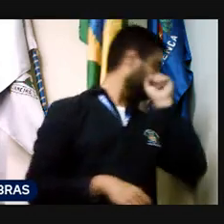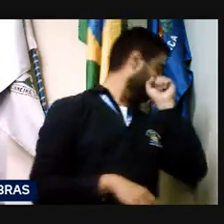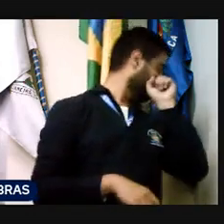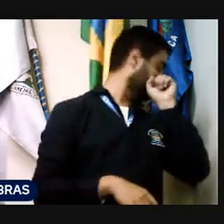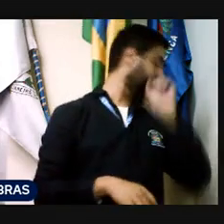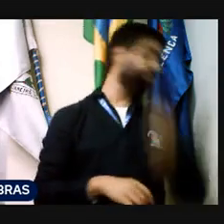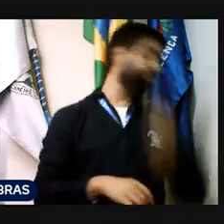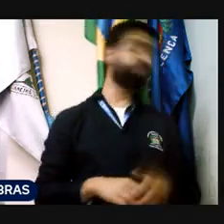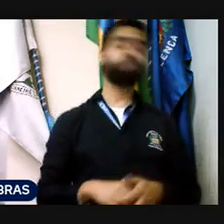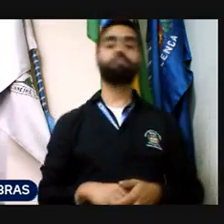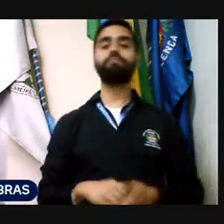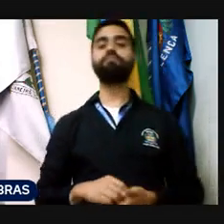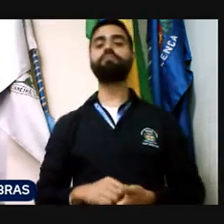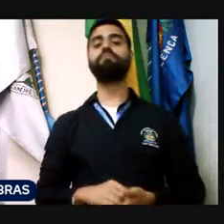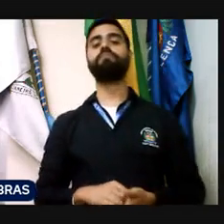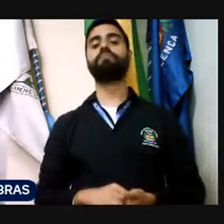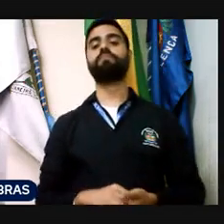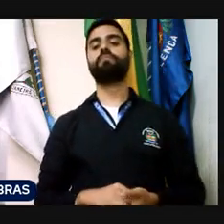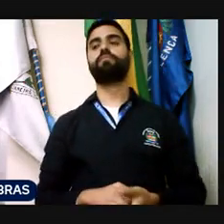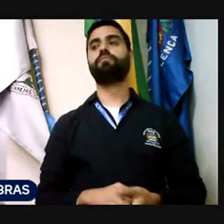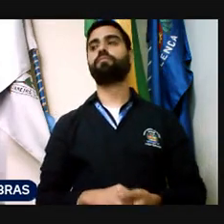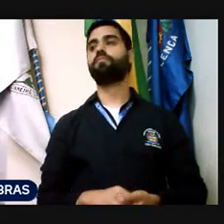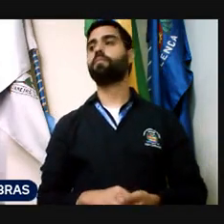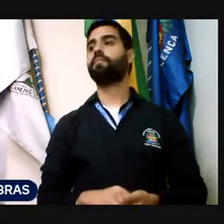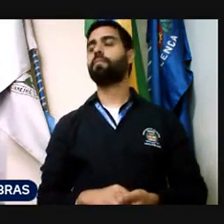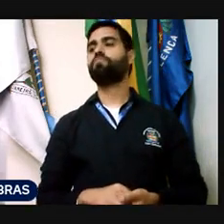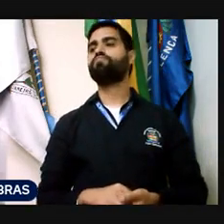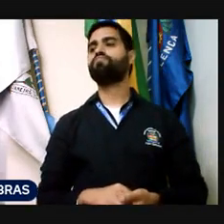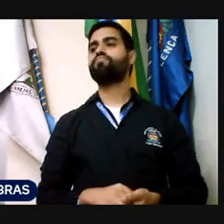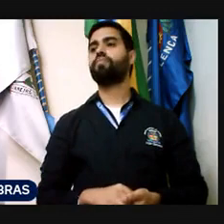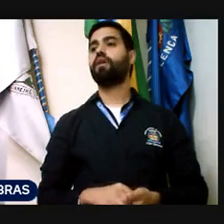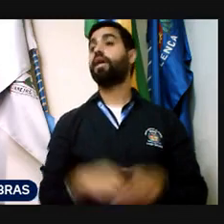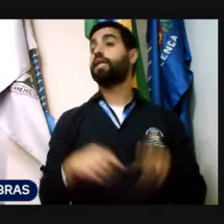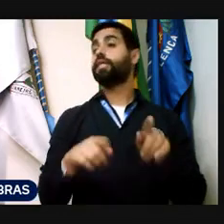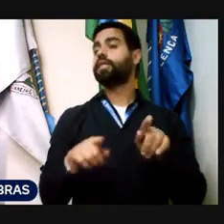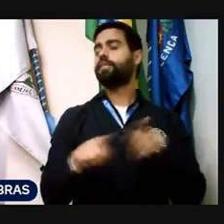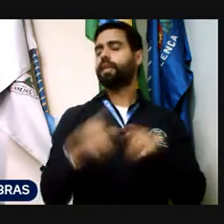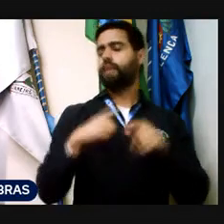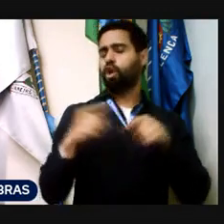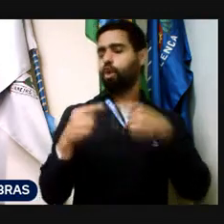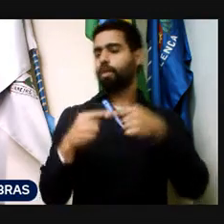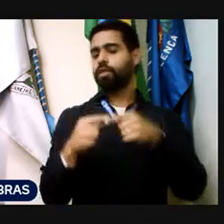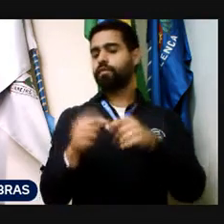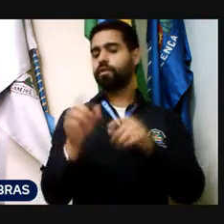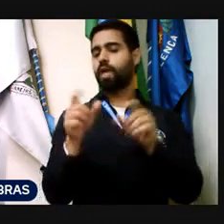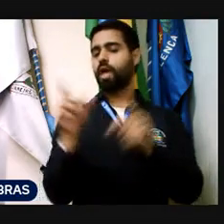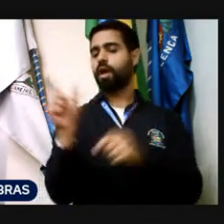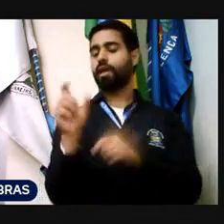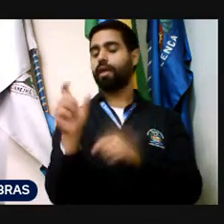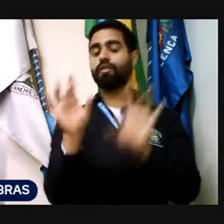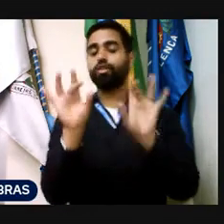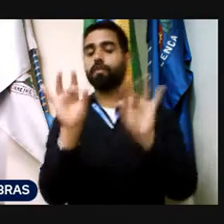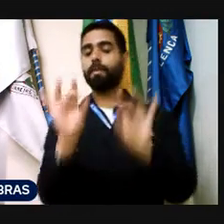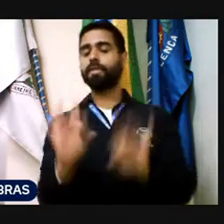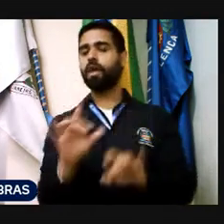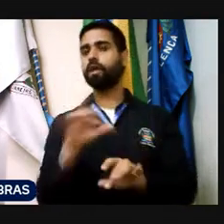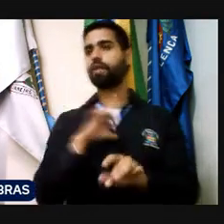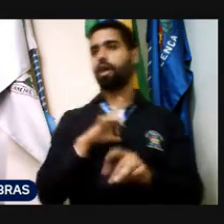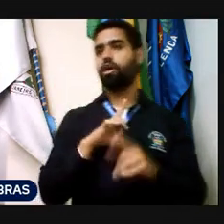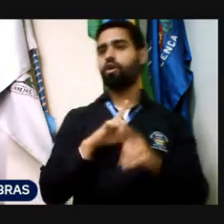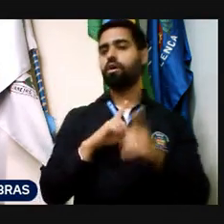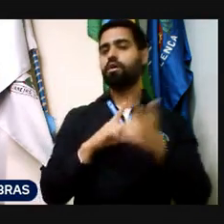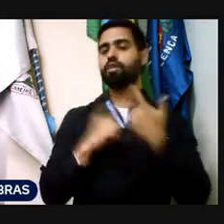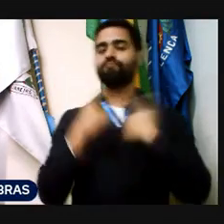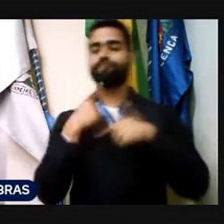2021, processo administrativo 4015, visando a abertura de crédito especial que visa